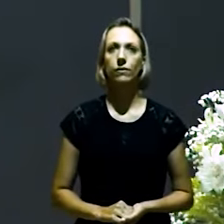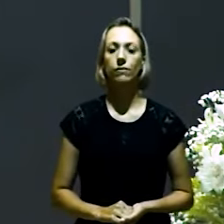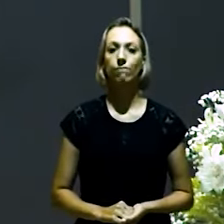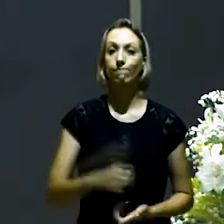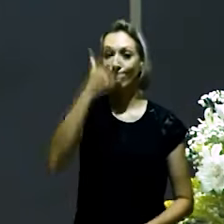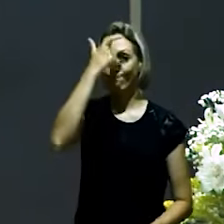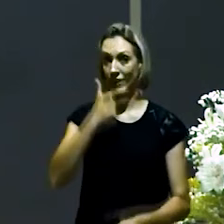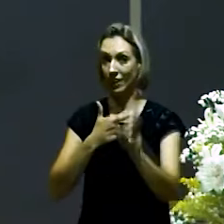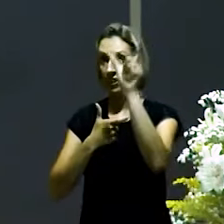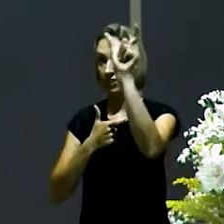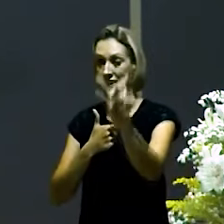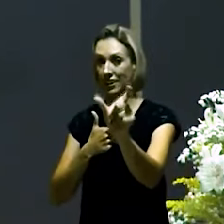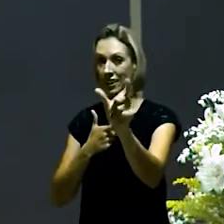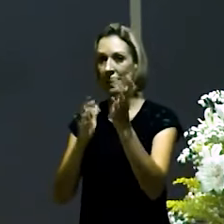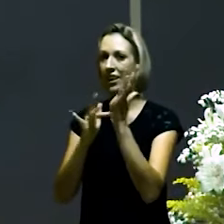você.